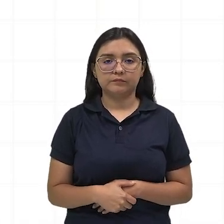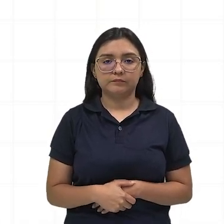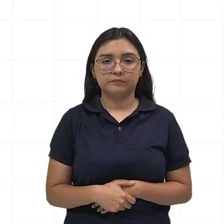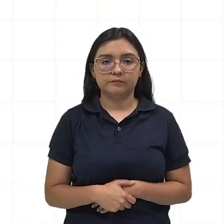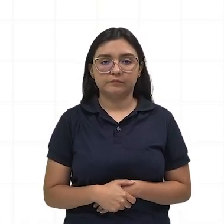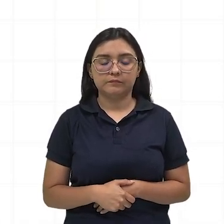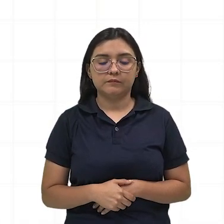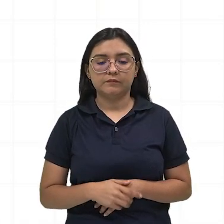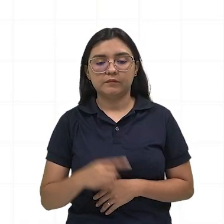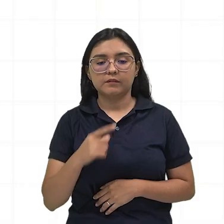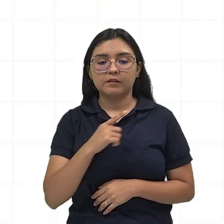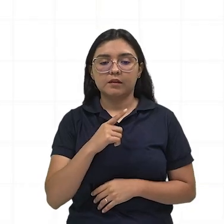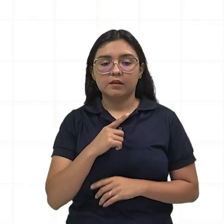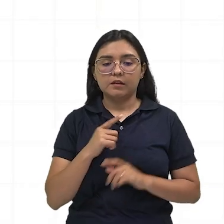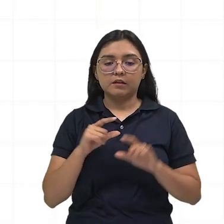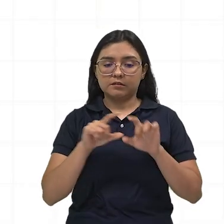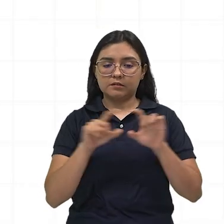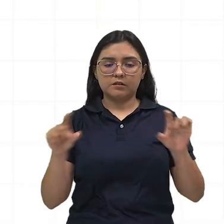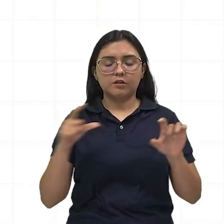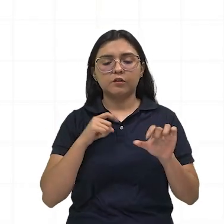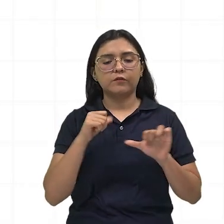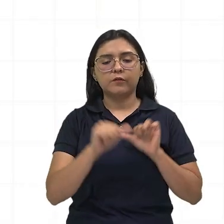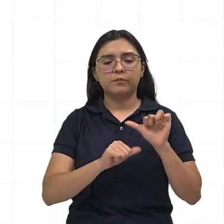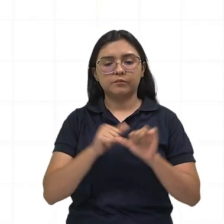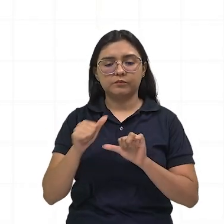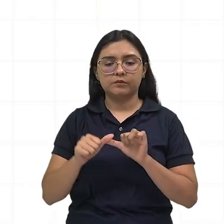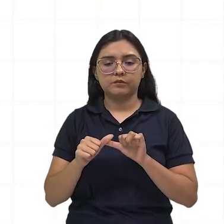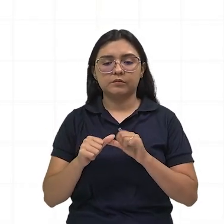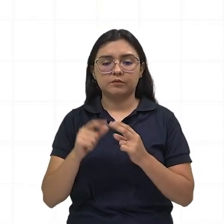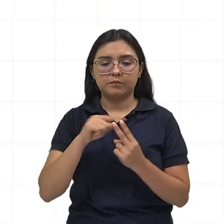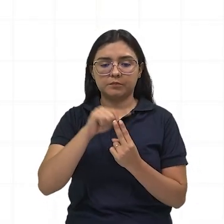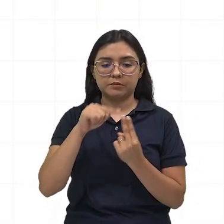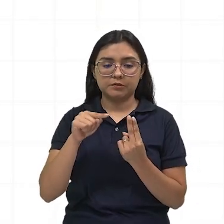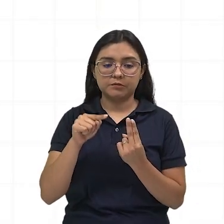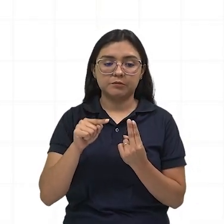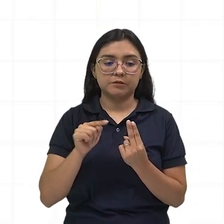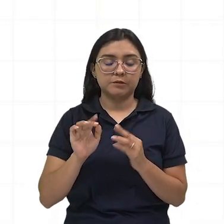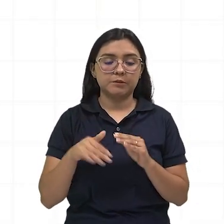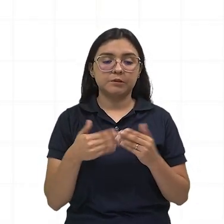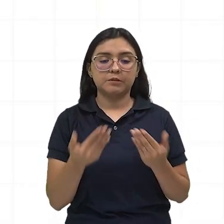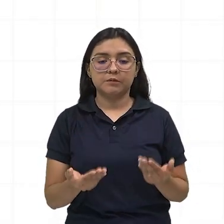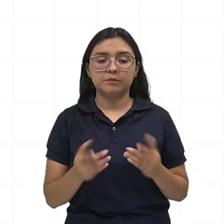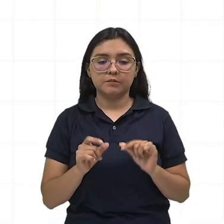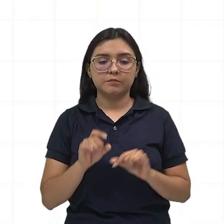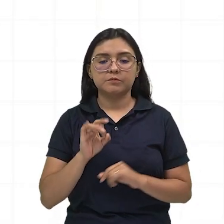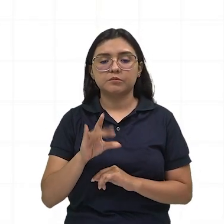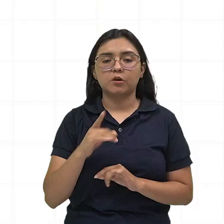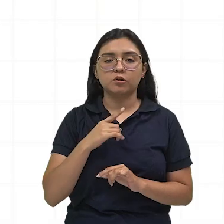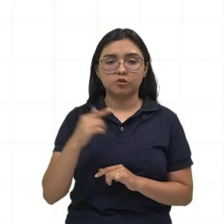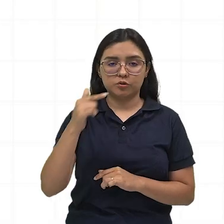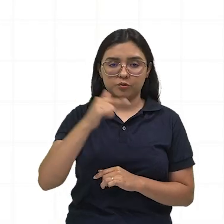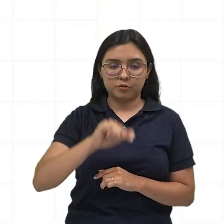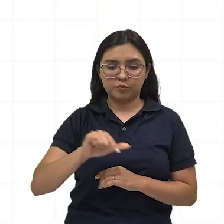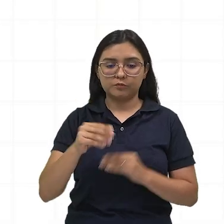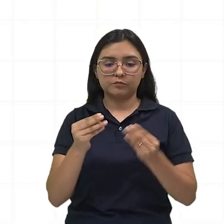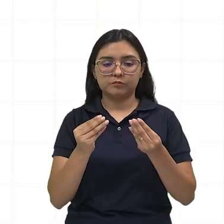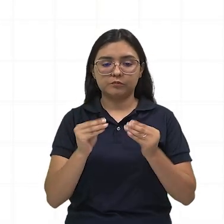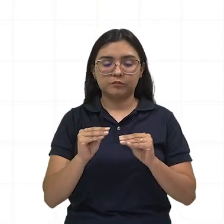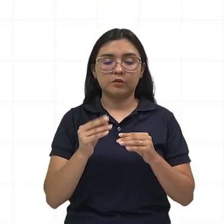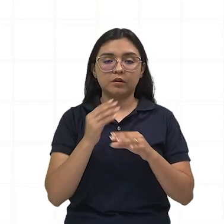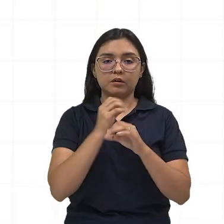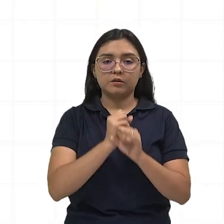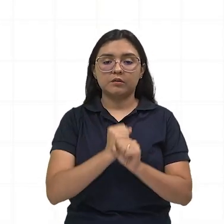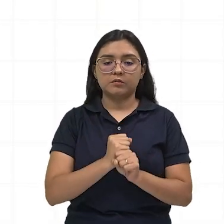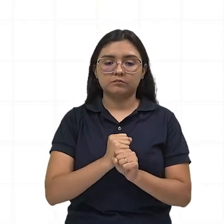com o π. Se você optar em não mexer com o π, então você só vai repeti-lo. Então vamos calcular quanto